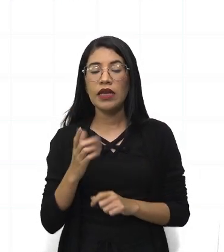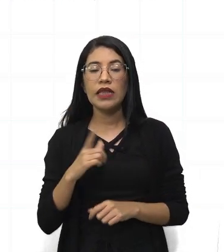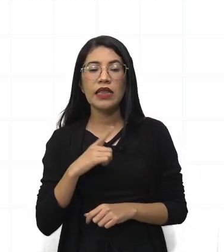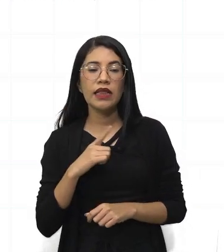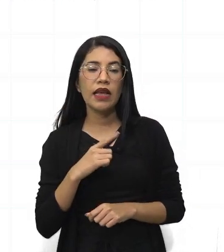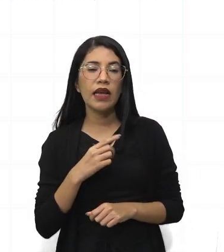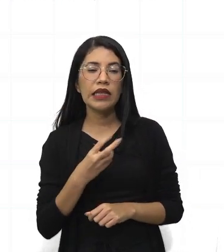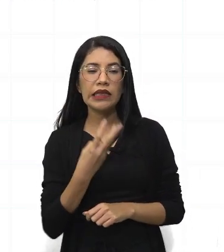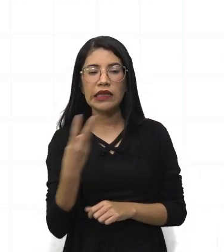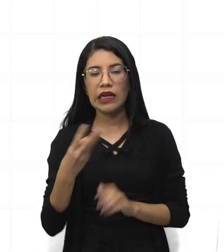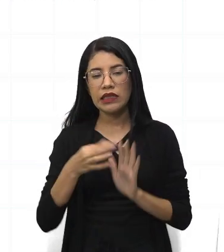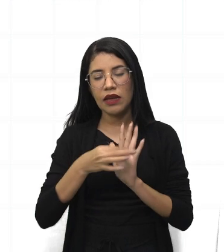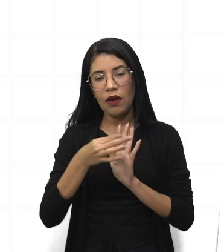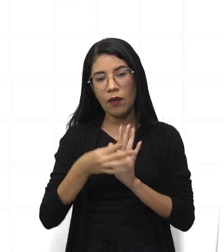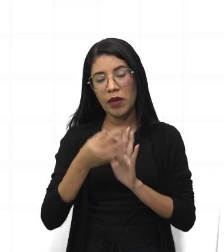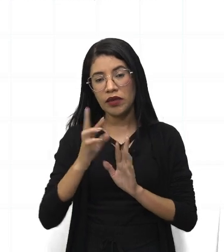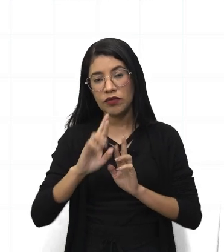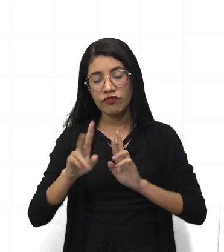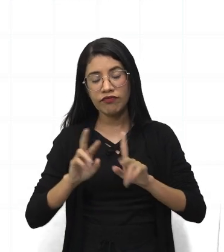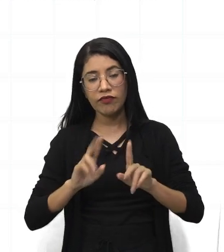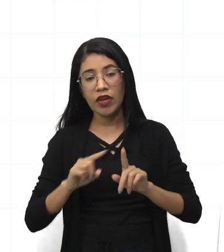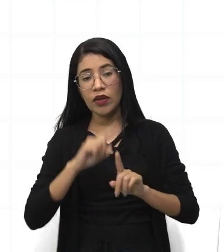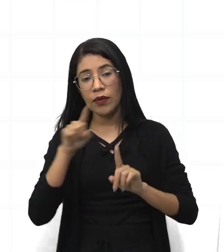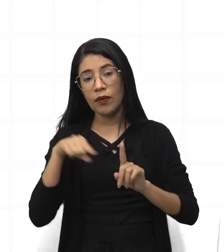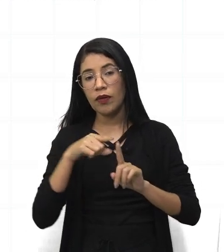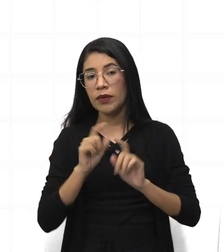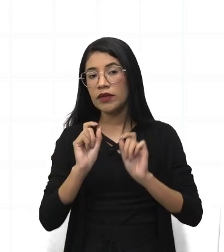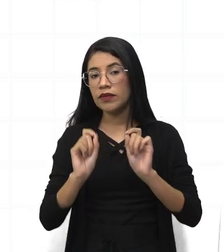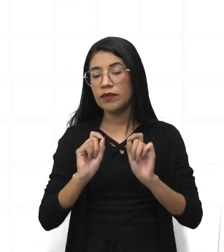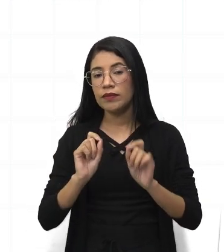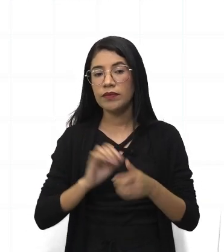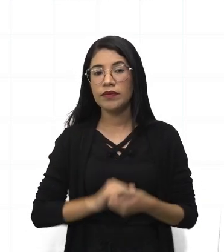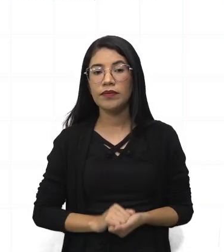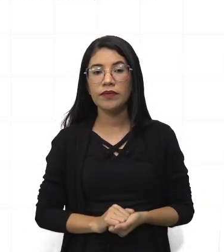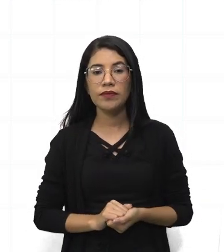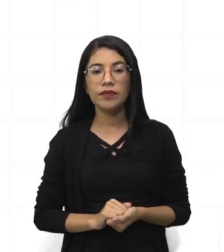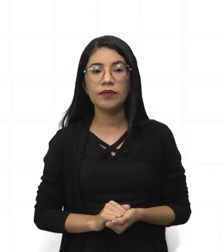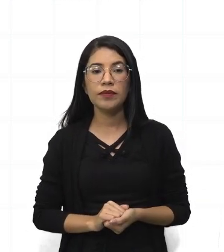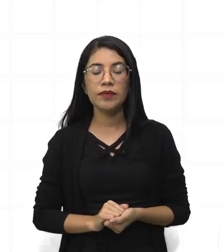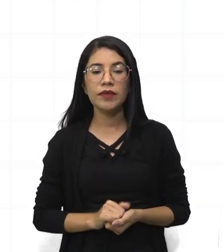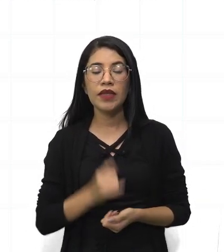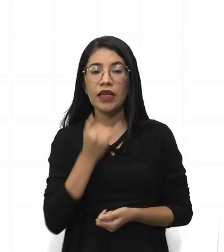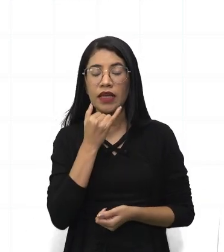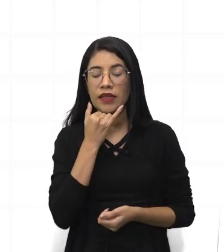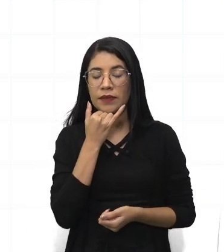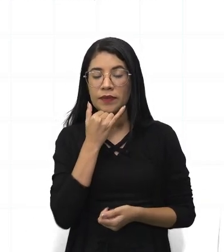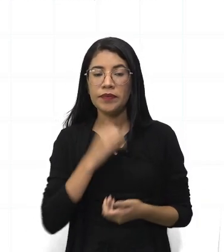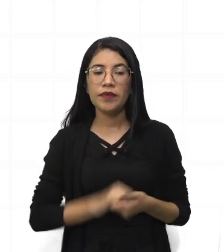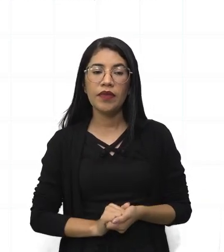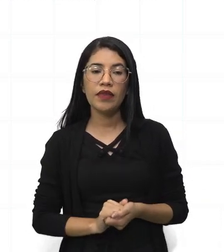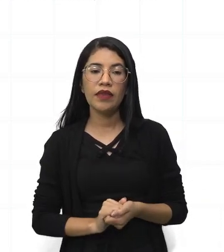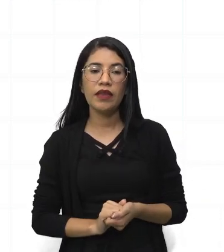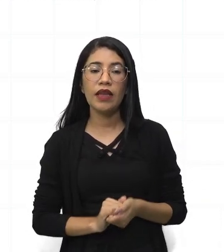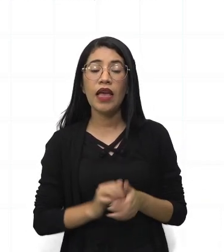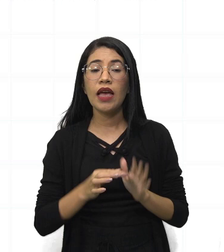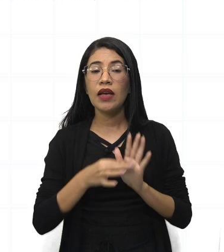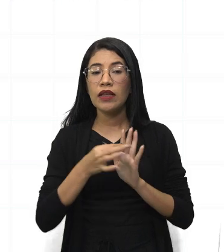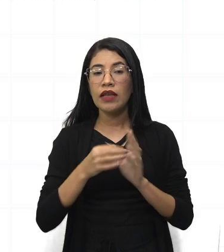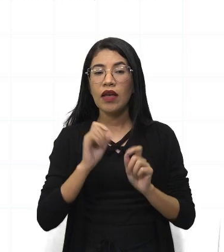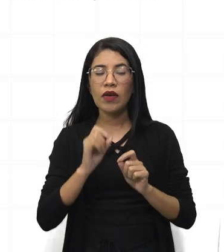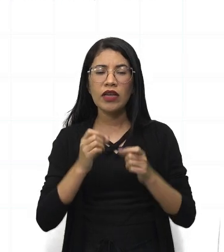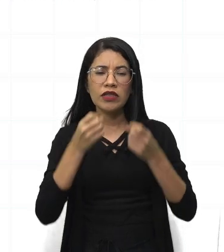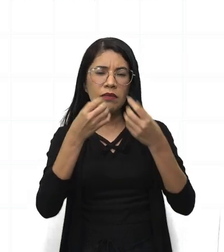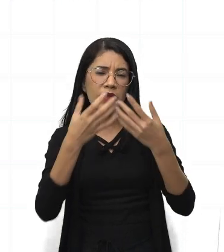menos 3 argumentos, porque o objetivo é ali... Gente, dissertativo é dissertar sobre